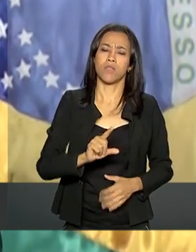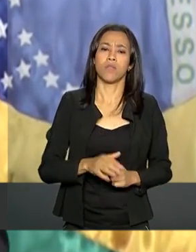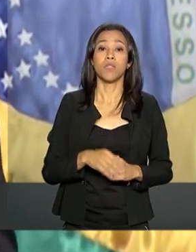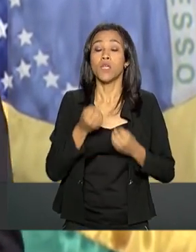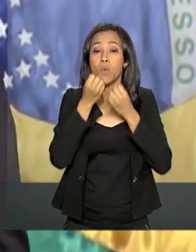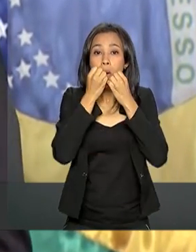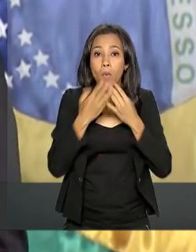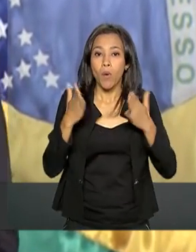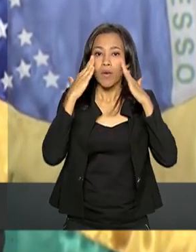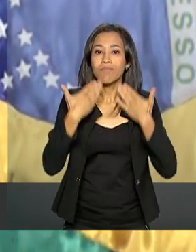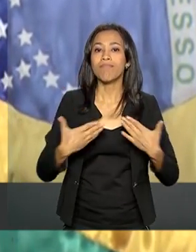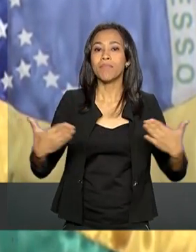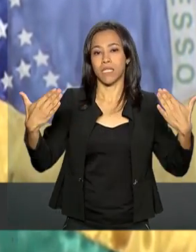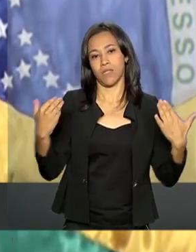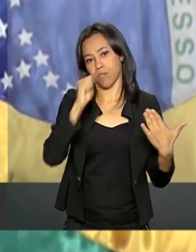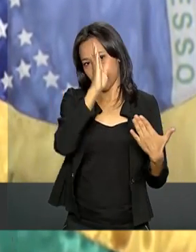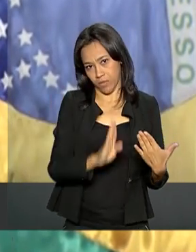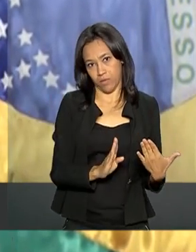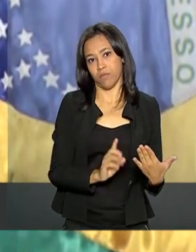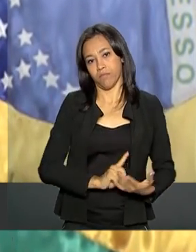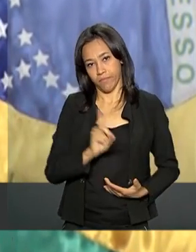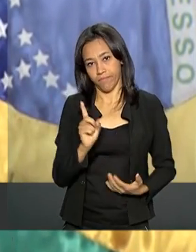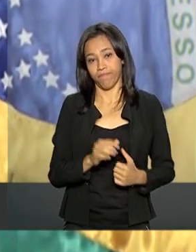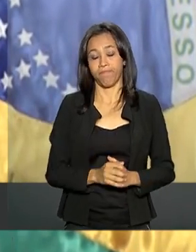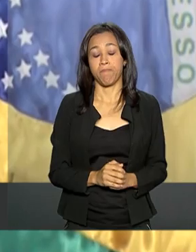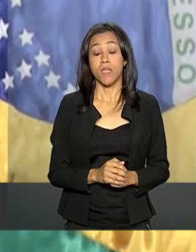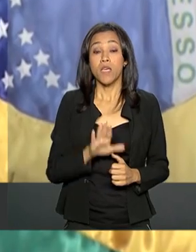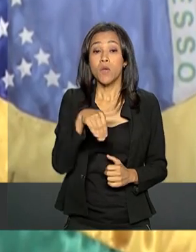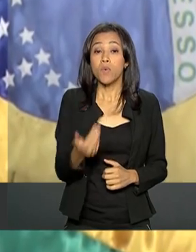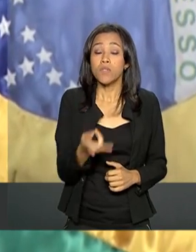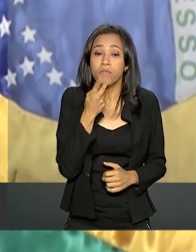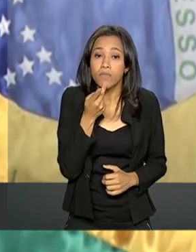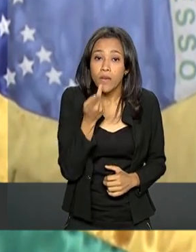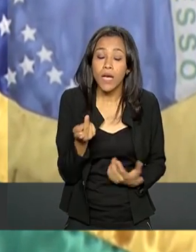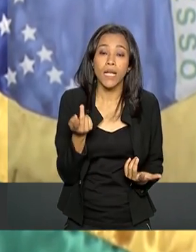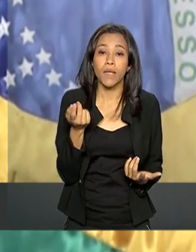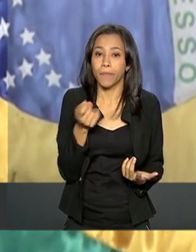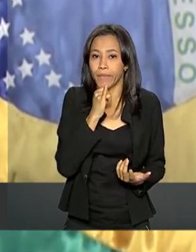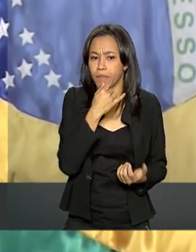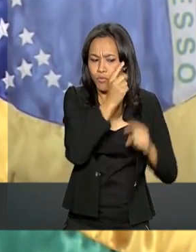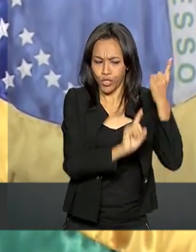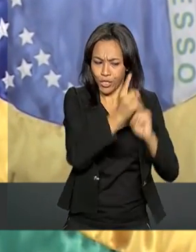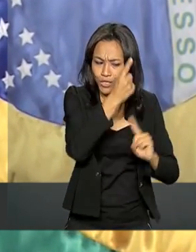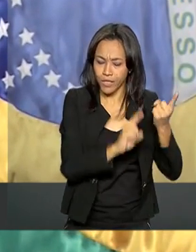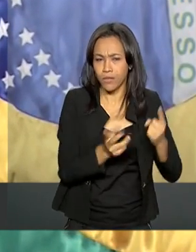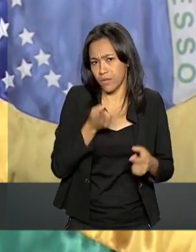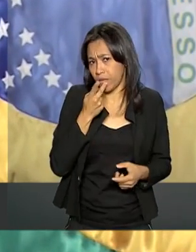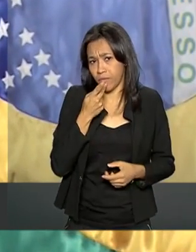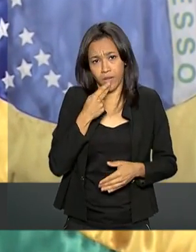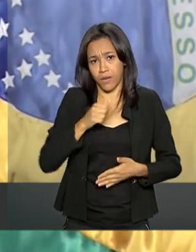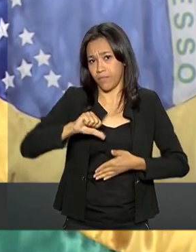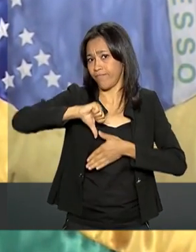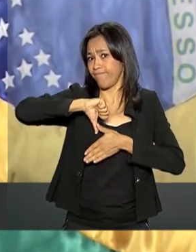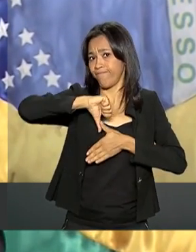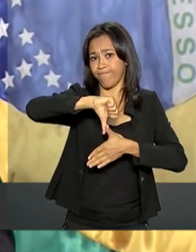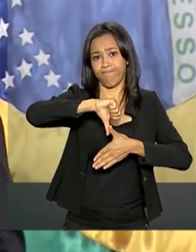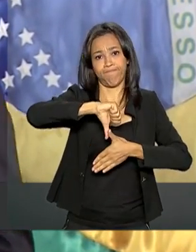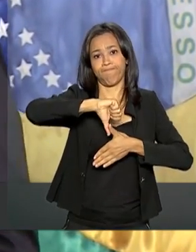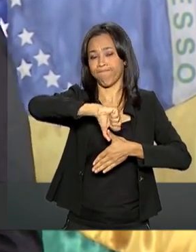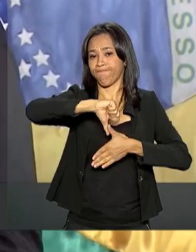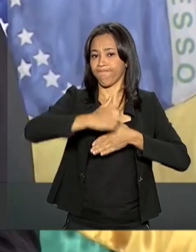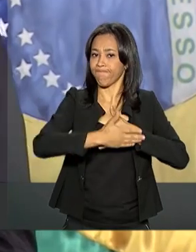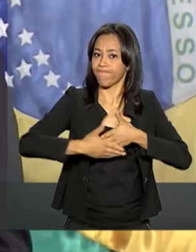para o Brasil. E quando se fala em Brasil, Piñera, assim como quando se fala em Chile, para mim, se fala da América do Sul.